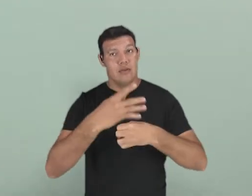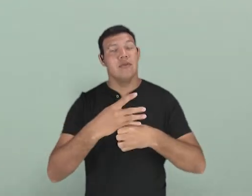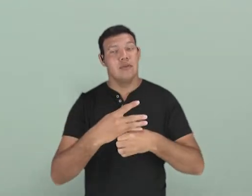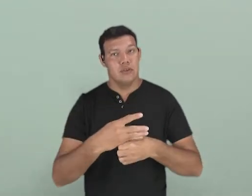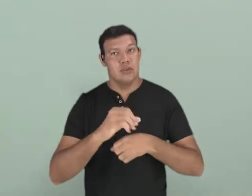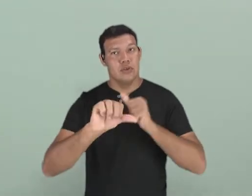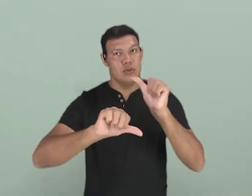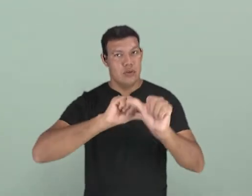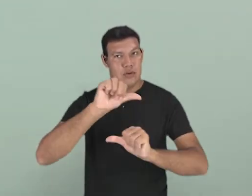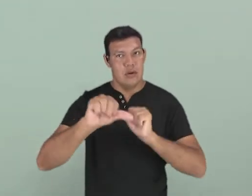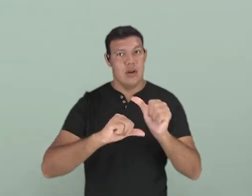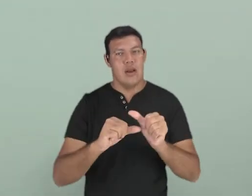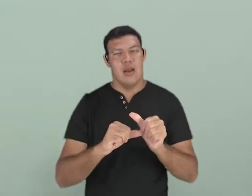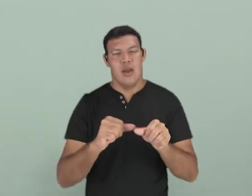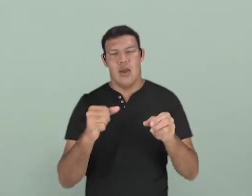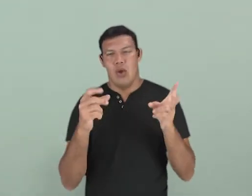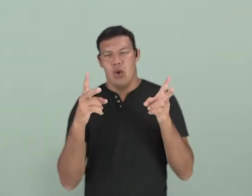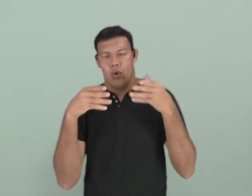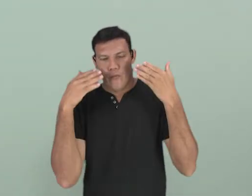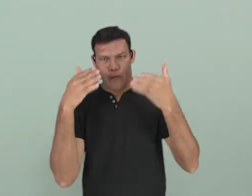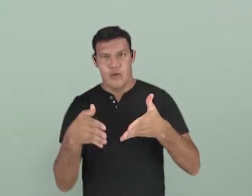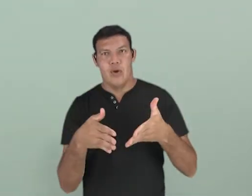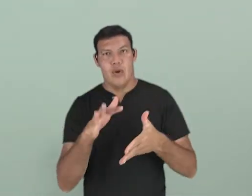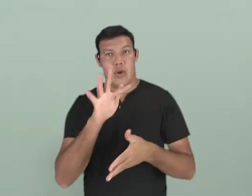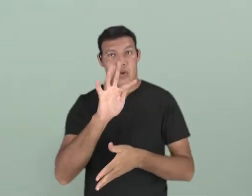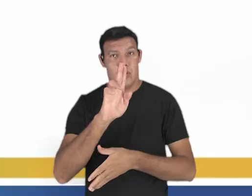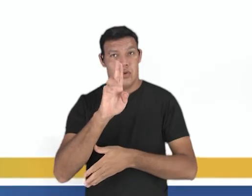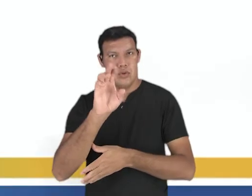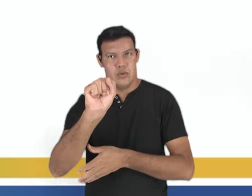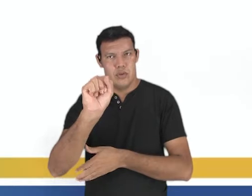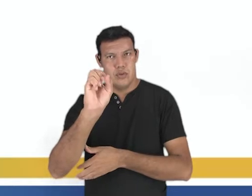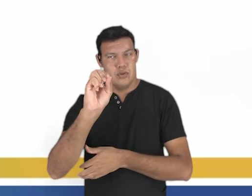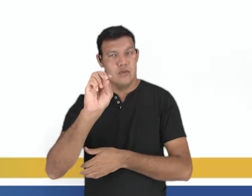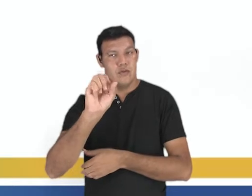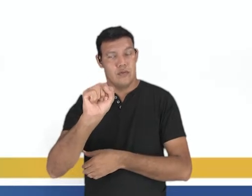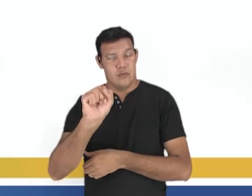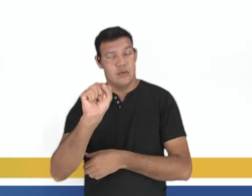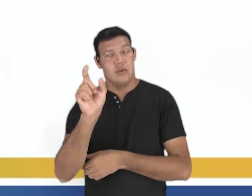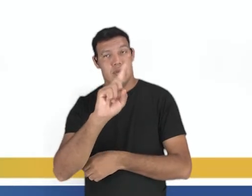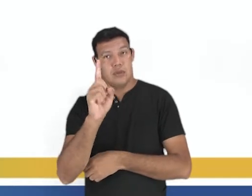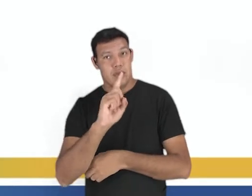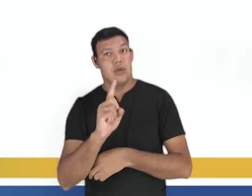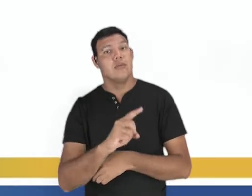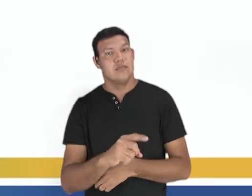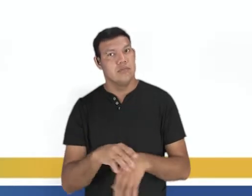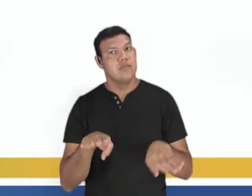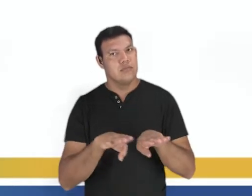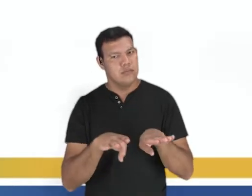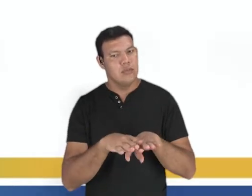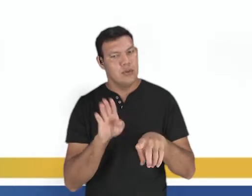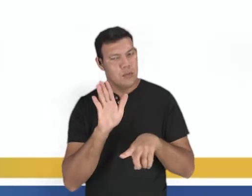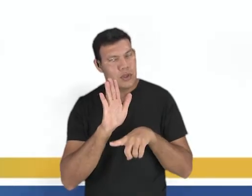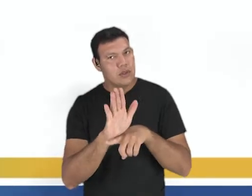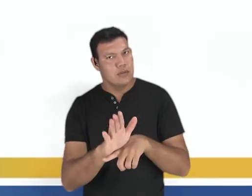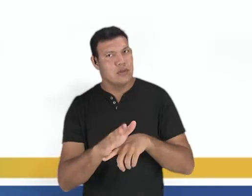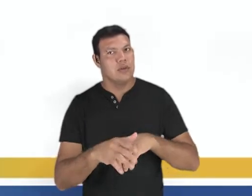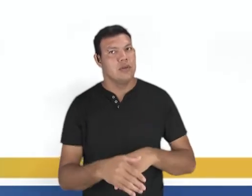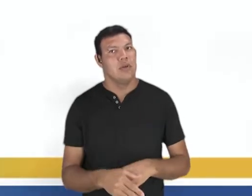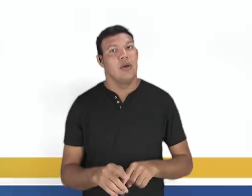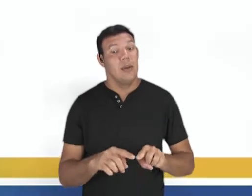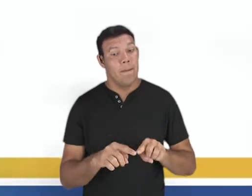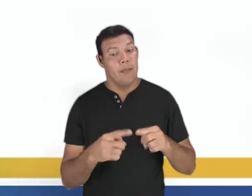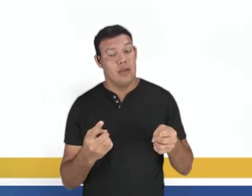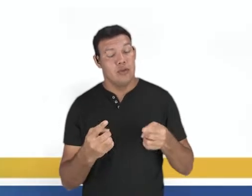quero que vocês entendam que essa divisão ocasiona isso também. Como eu citei, né, aí vocês